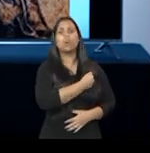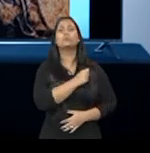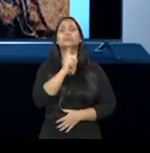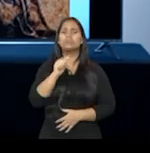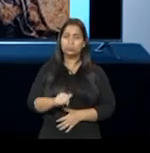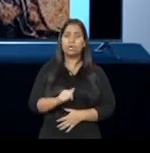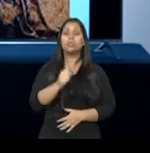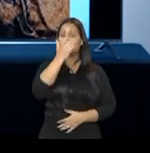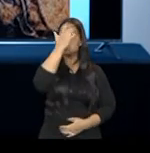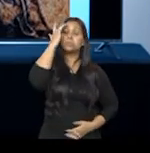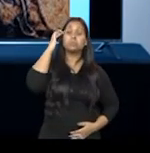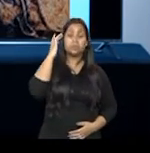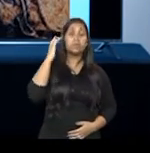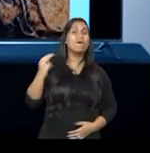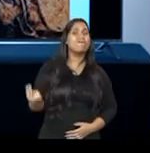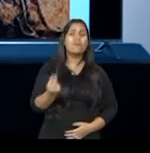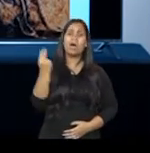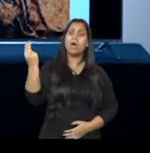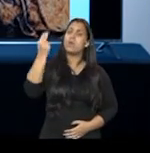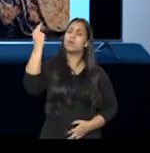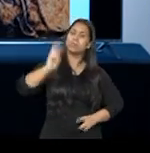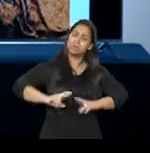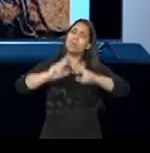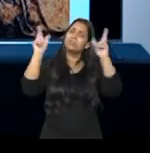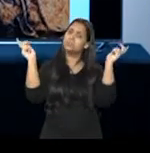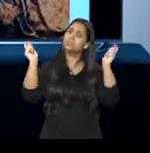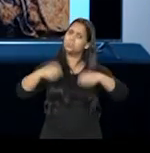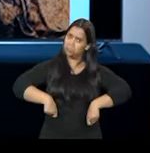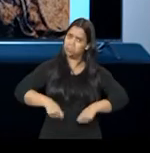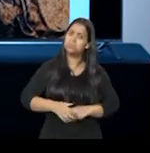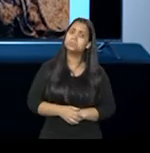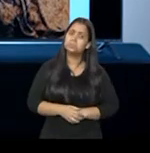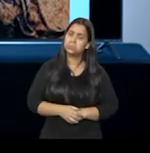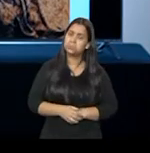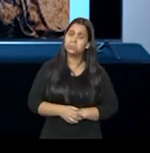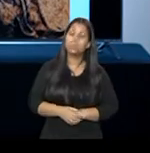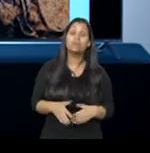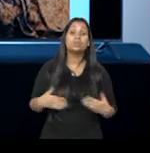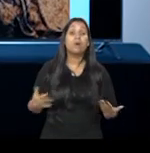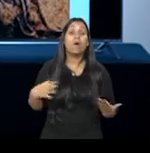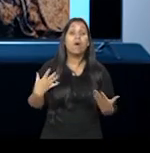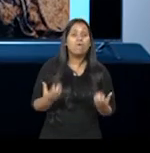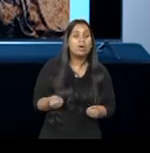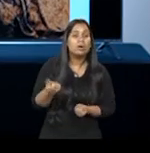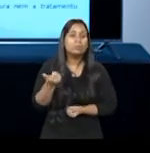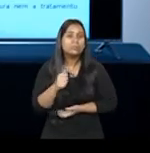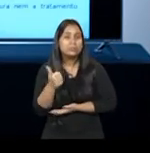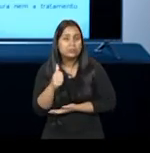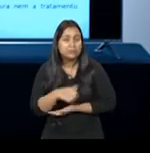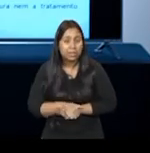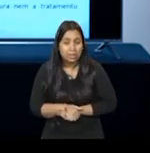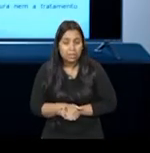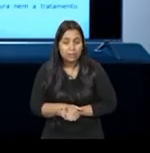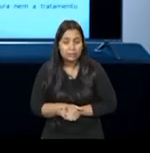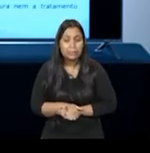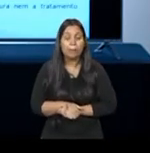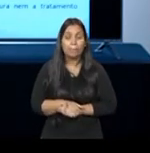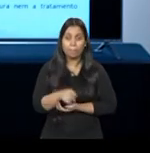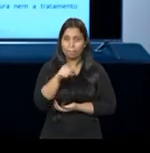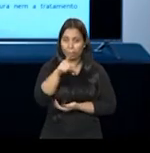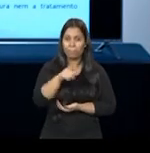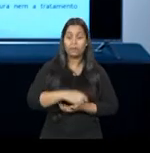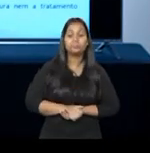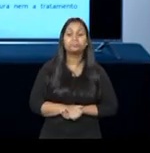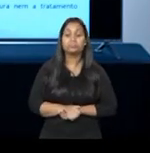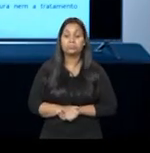e todos nós devemos valorizar justamente essas diferenças que existem, tá? Vamos analisar um pouquinho aqui, ó, na questão de vocês aí